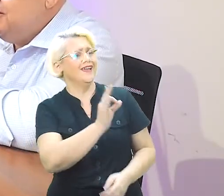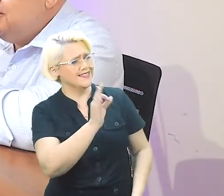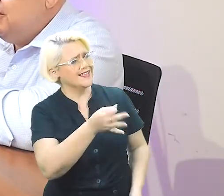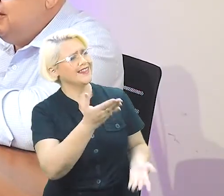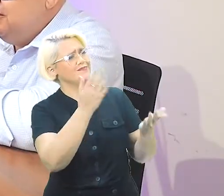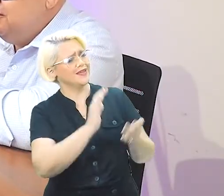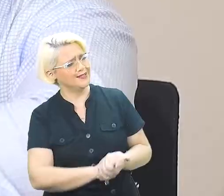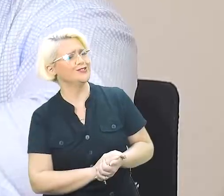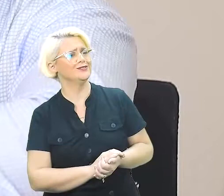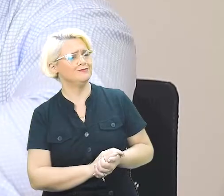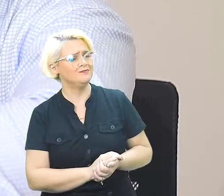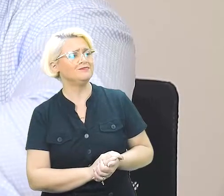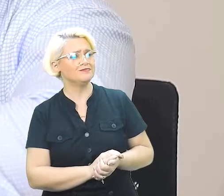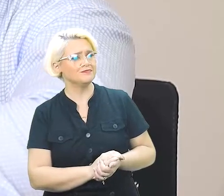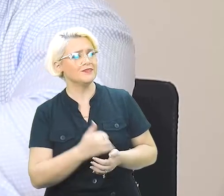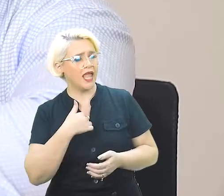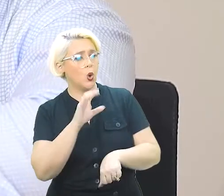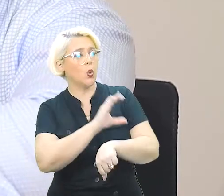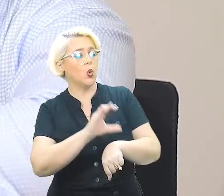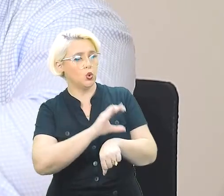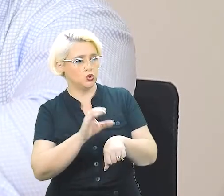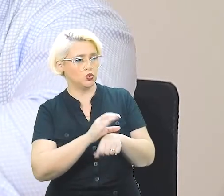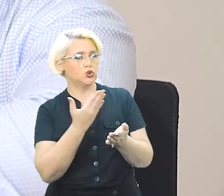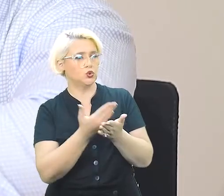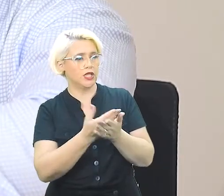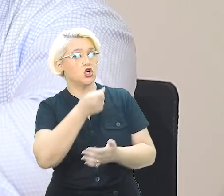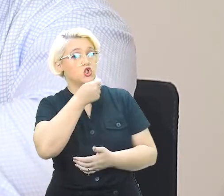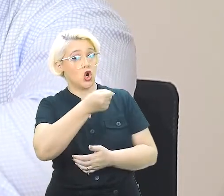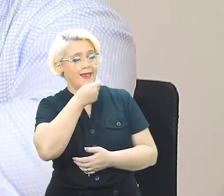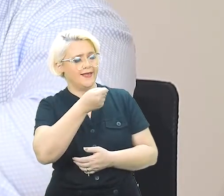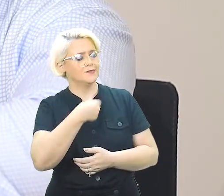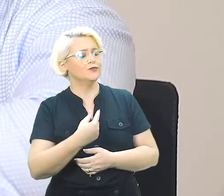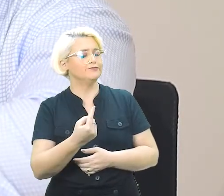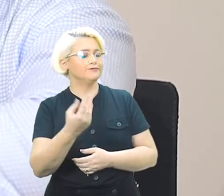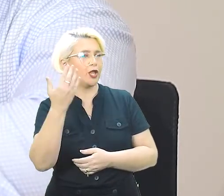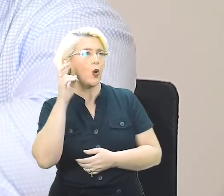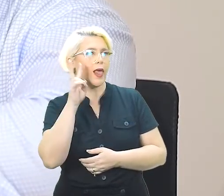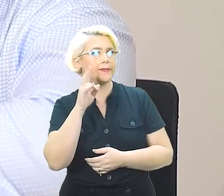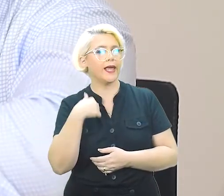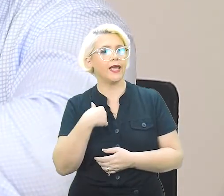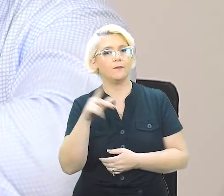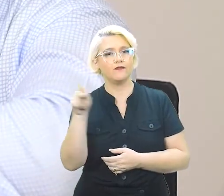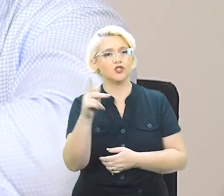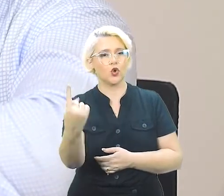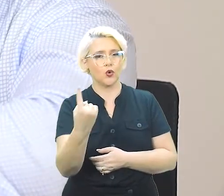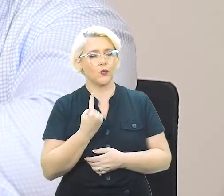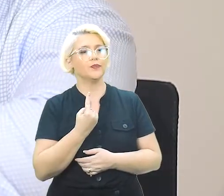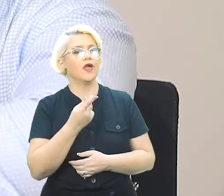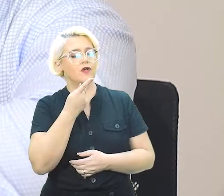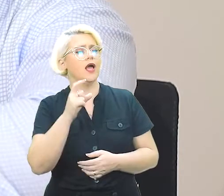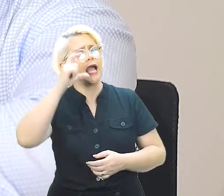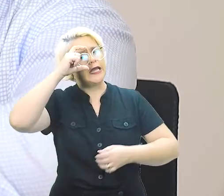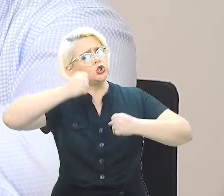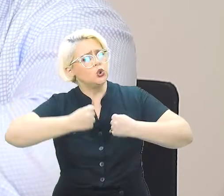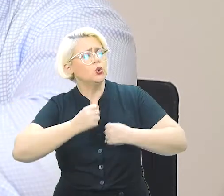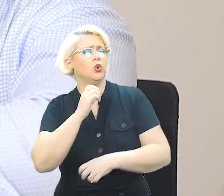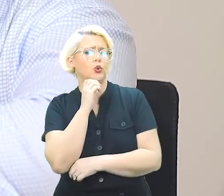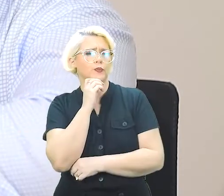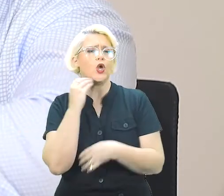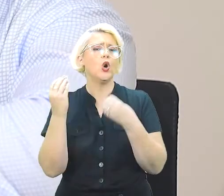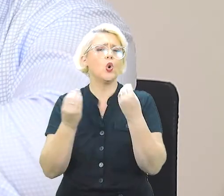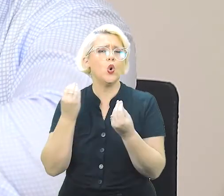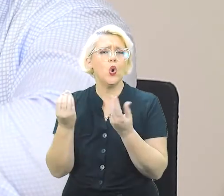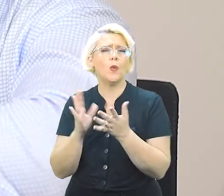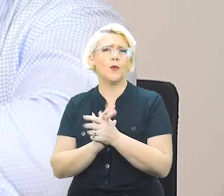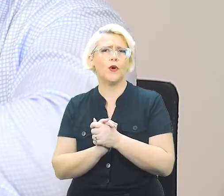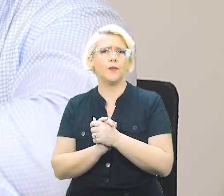Exatamente. Professora, eu no curso de jornalismo, um certo dia um professor me abordou e falou assim, Antônio, como